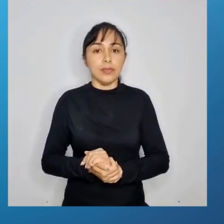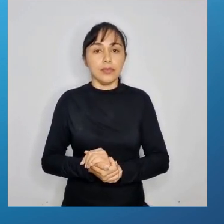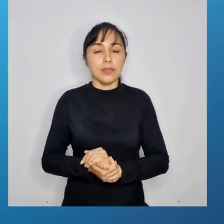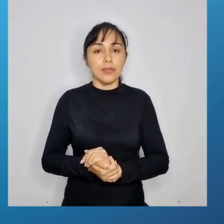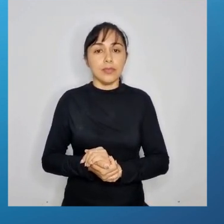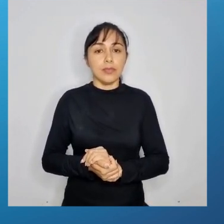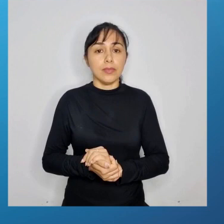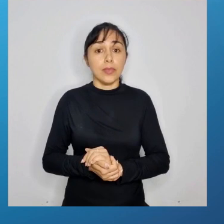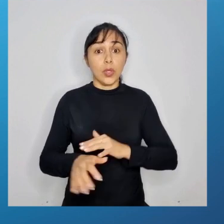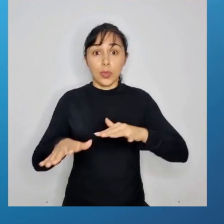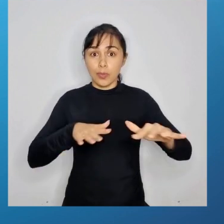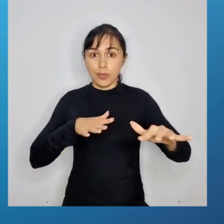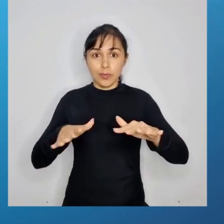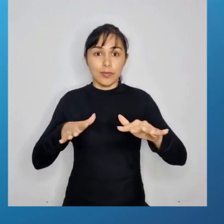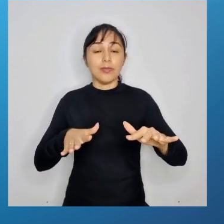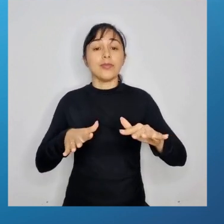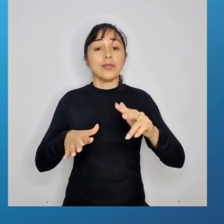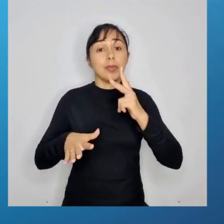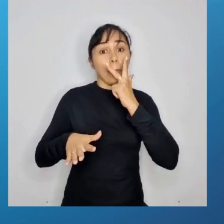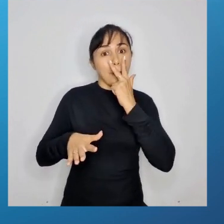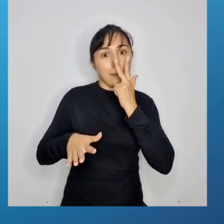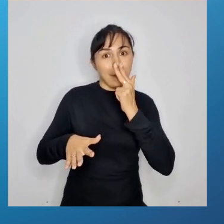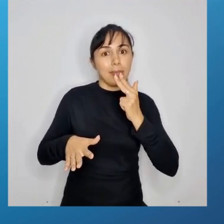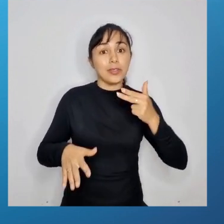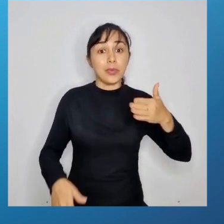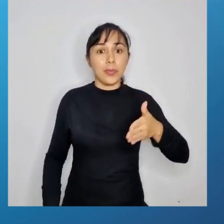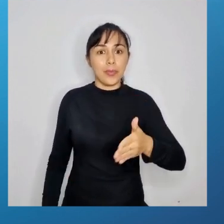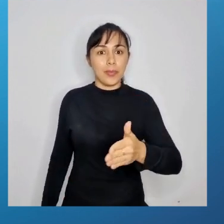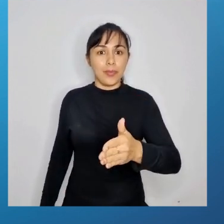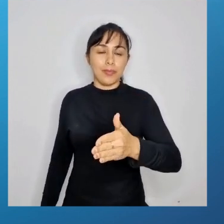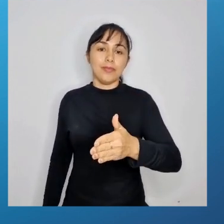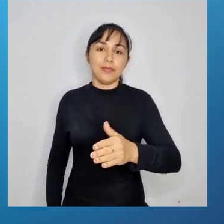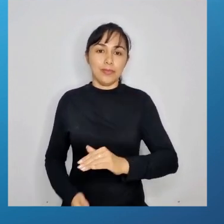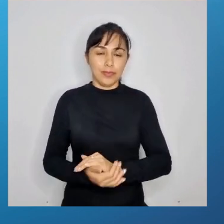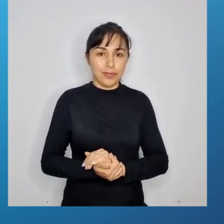locomoção se dá muito parecida com a locomoção dos peixes, de forma lateral.